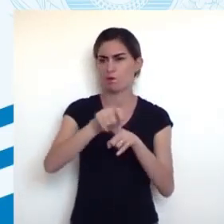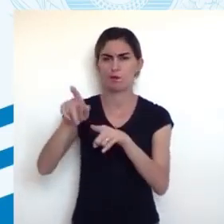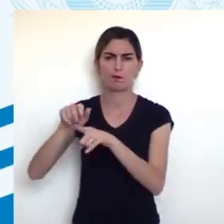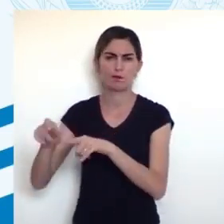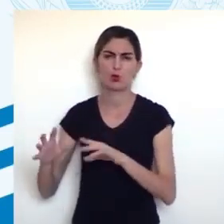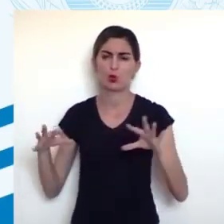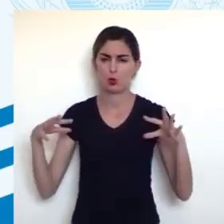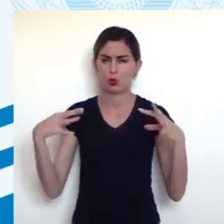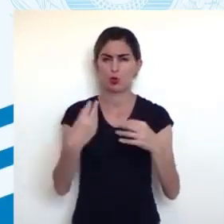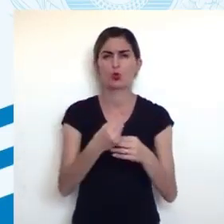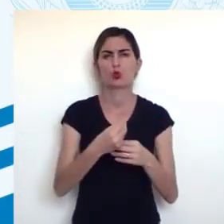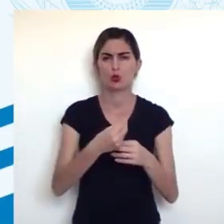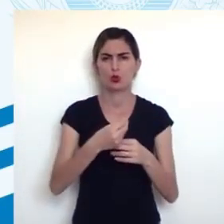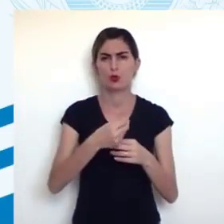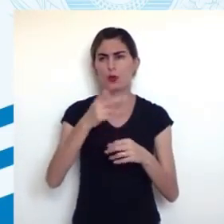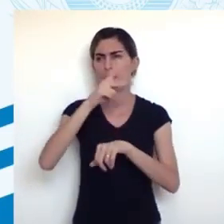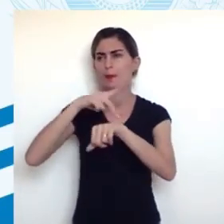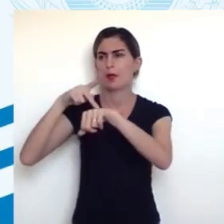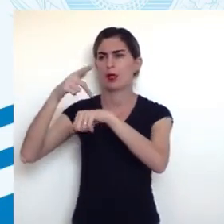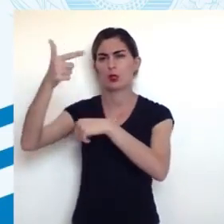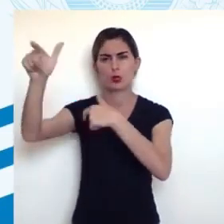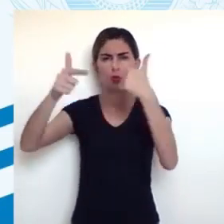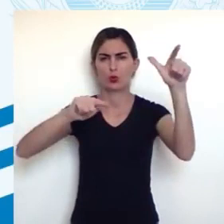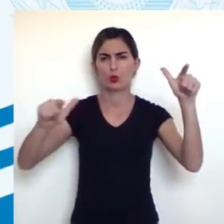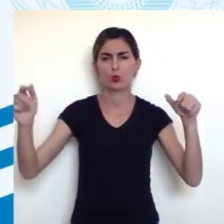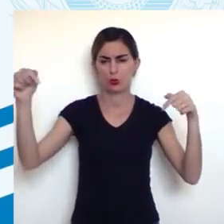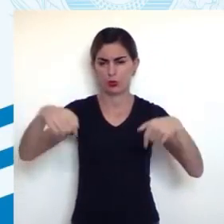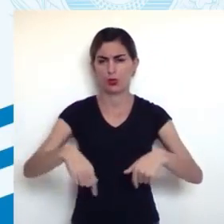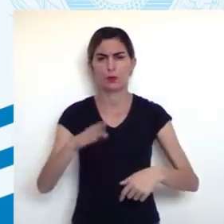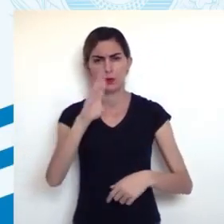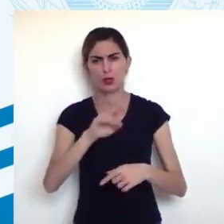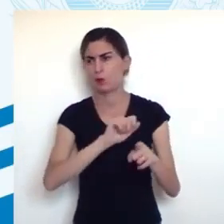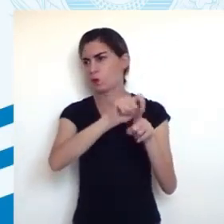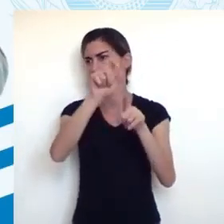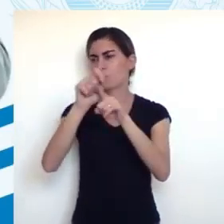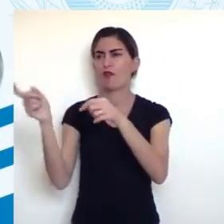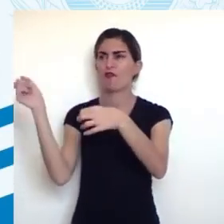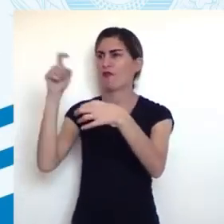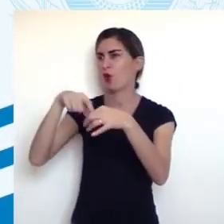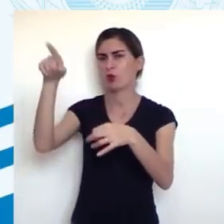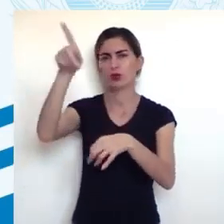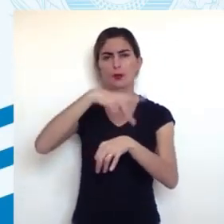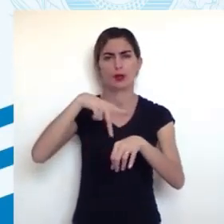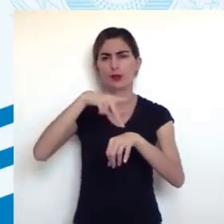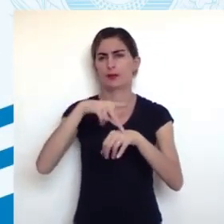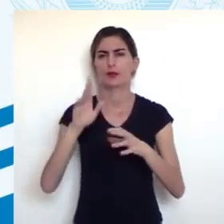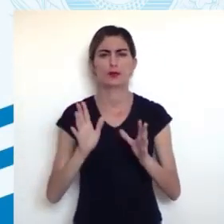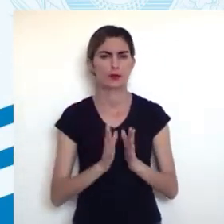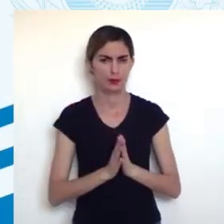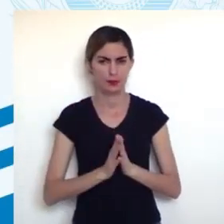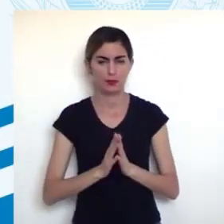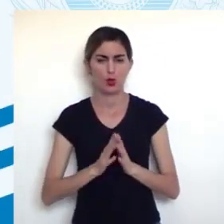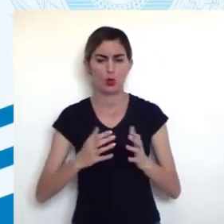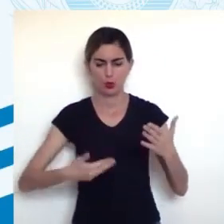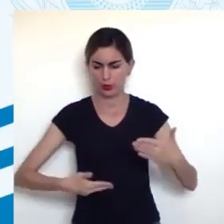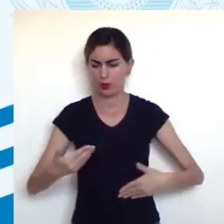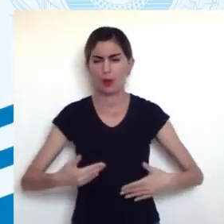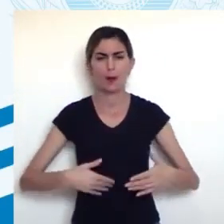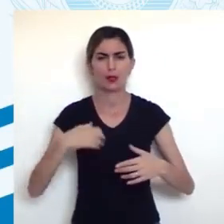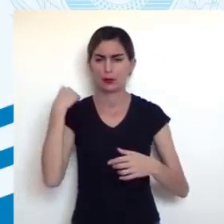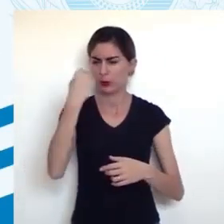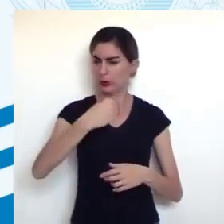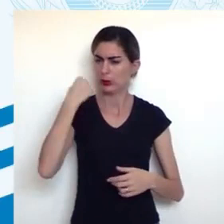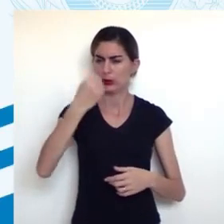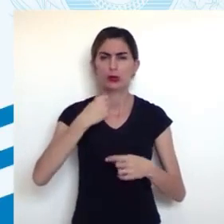expulsa todos os estrangeiros, né? Então, com essa nova lei, os operários passaram a se revoltar.